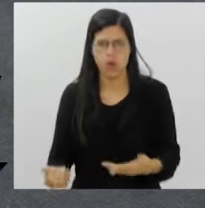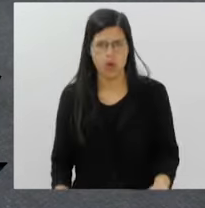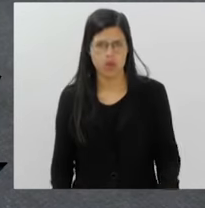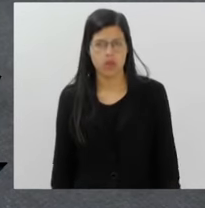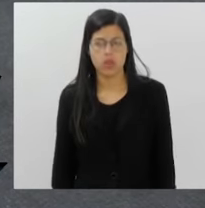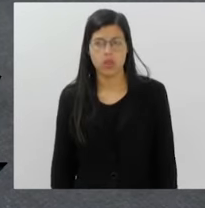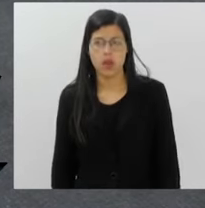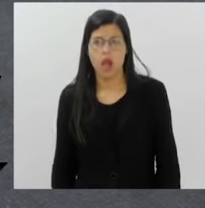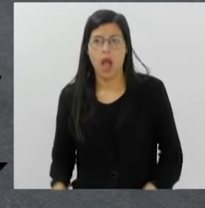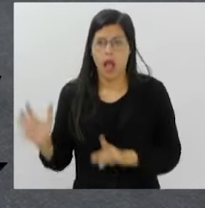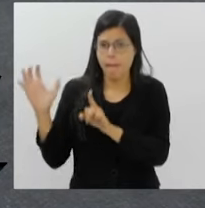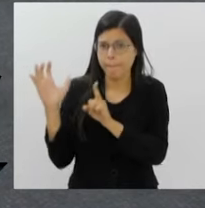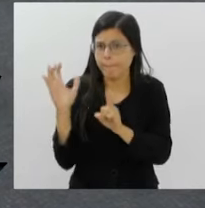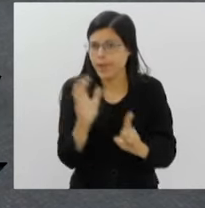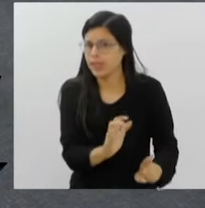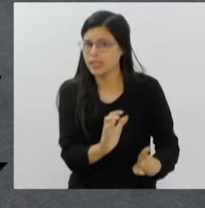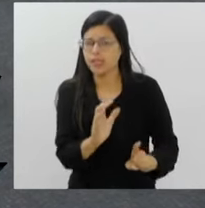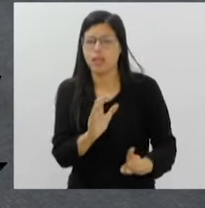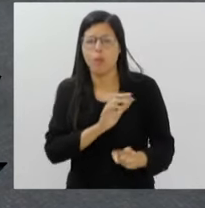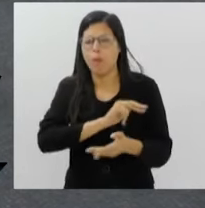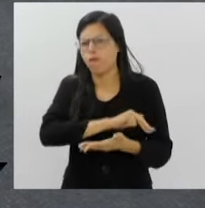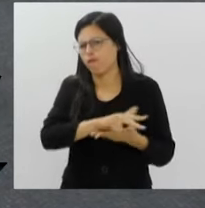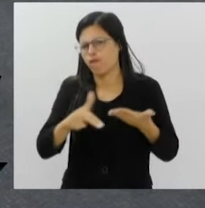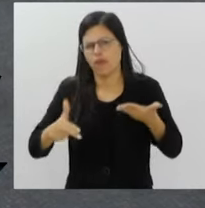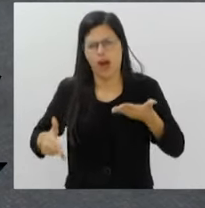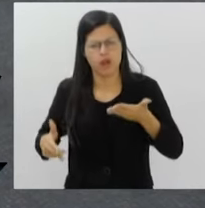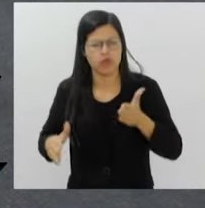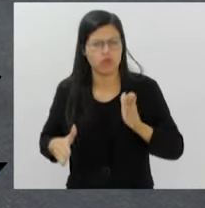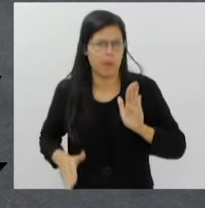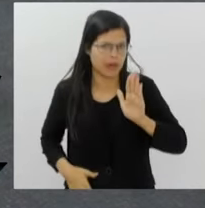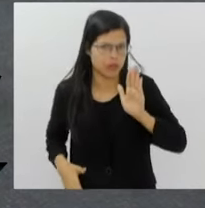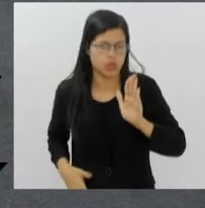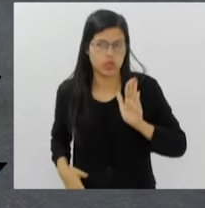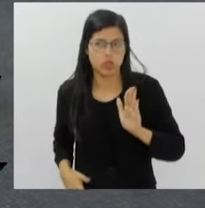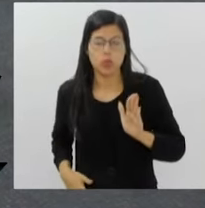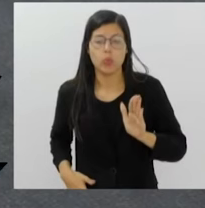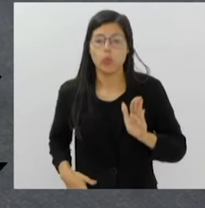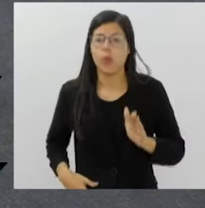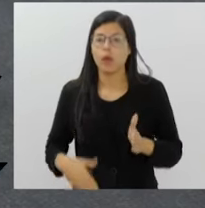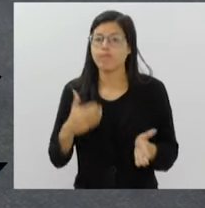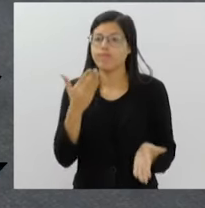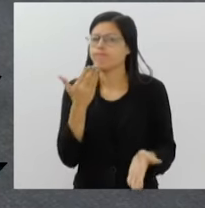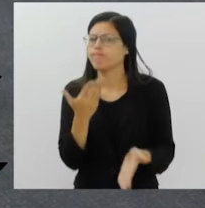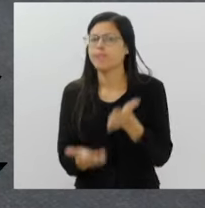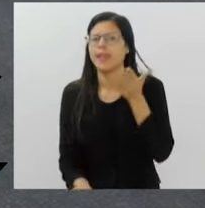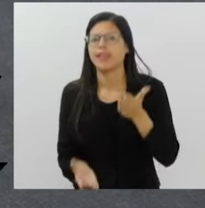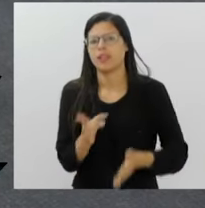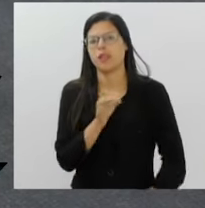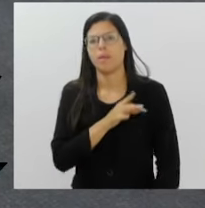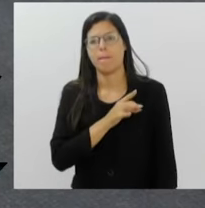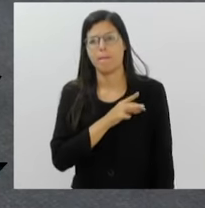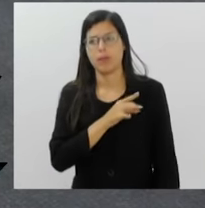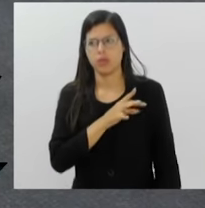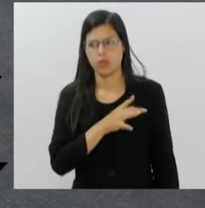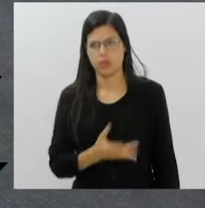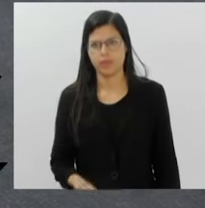Ameaçado não por diversos traficantes. Eles perderam o medo. O